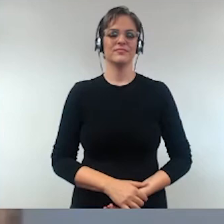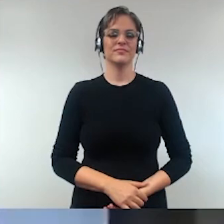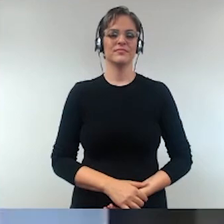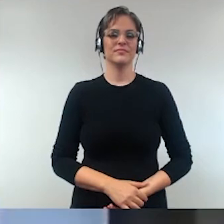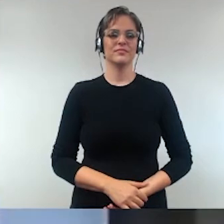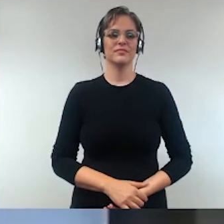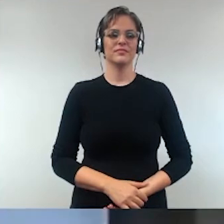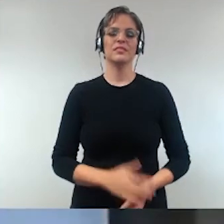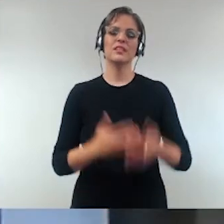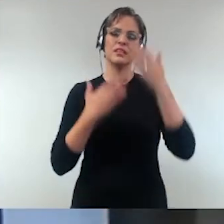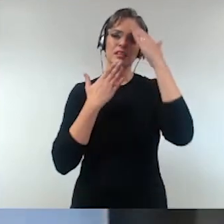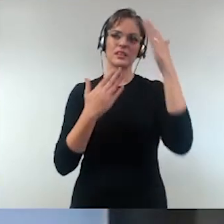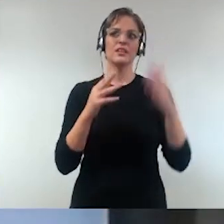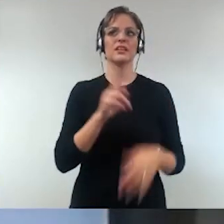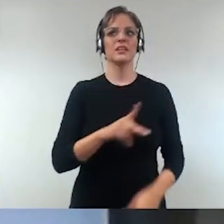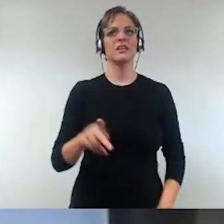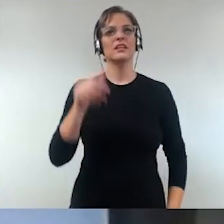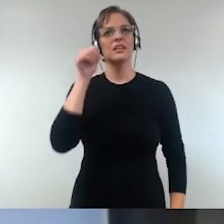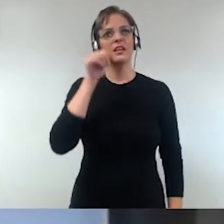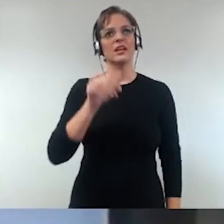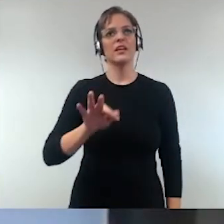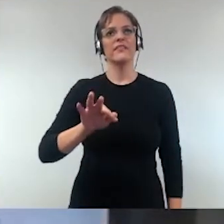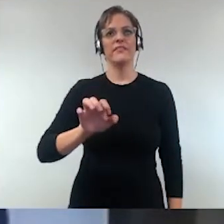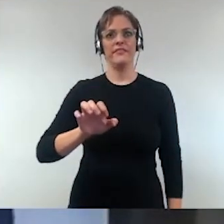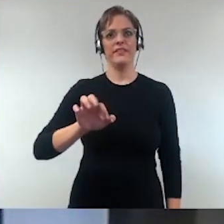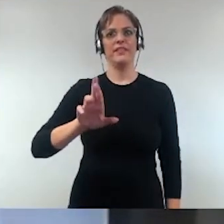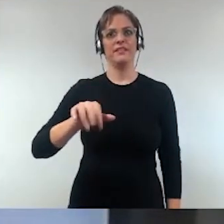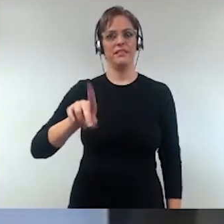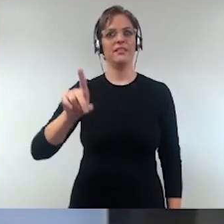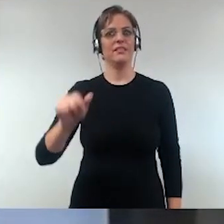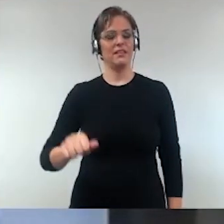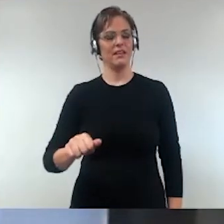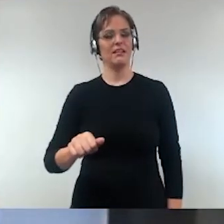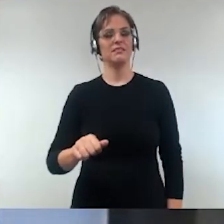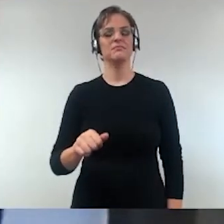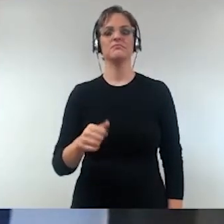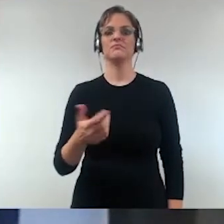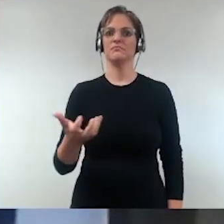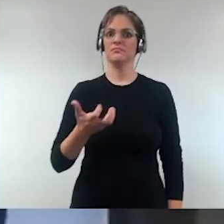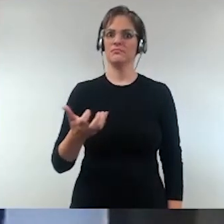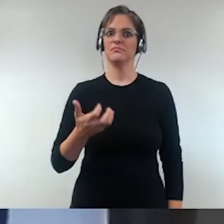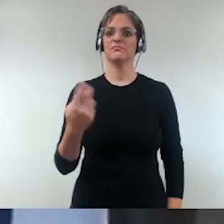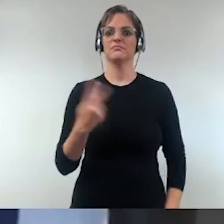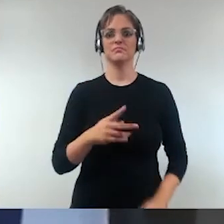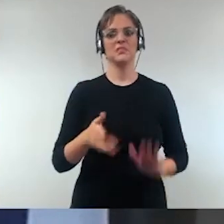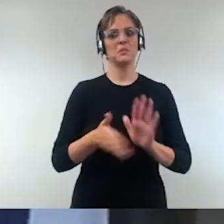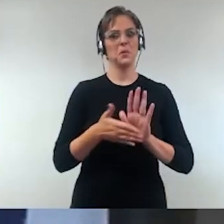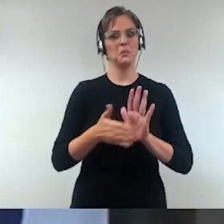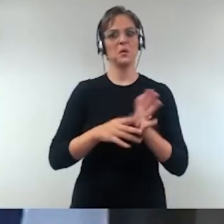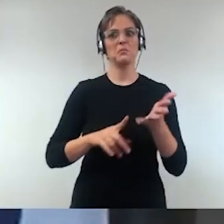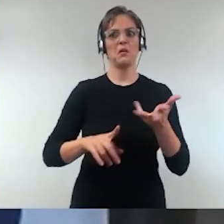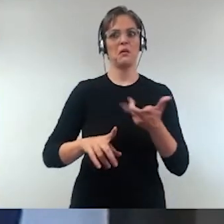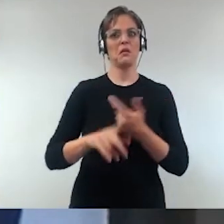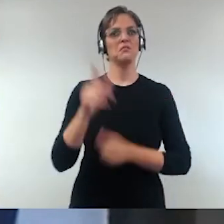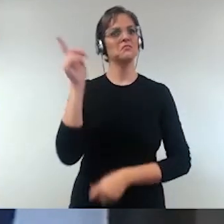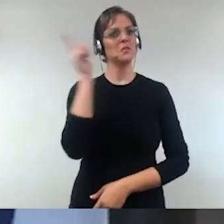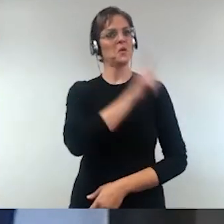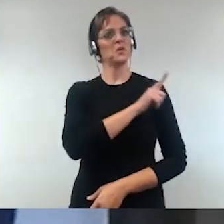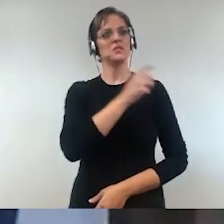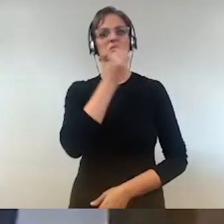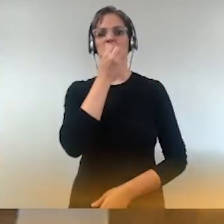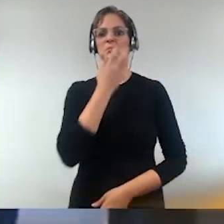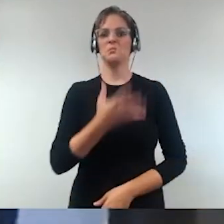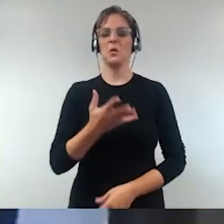Muito obrigado, professora Fernanda, que quis fazer essas proposições e, como sempre, conseguiu fazê-las, trazendo aqui